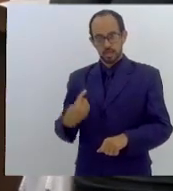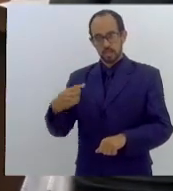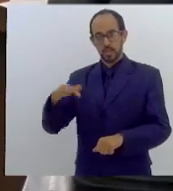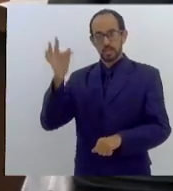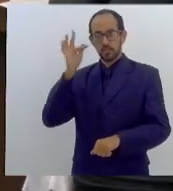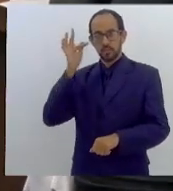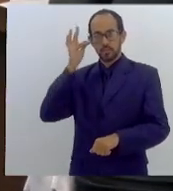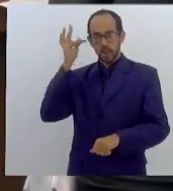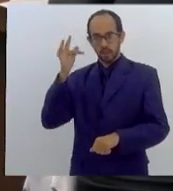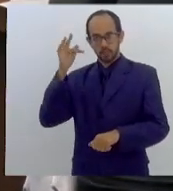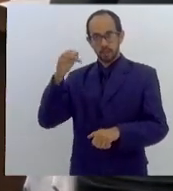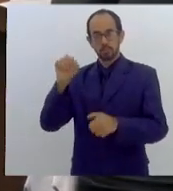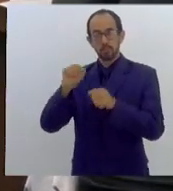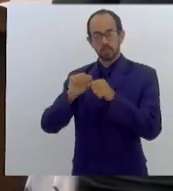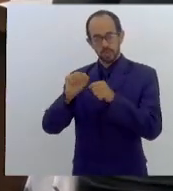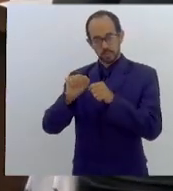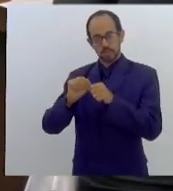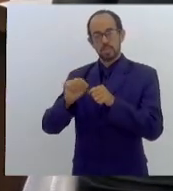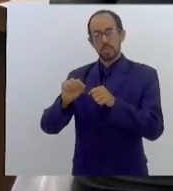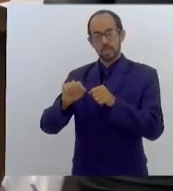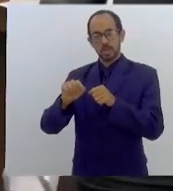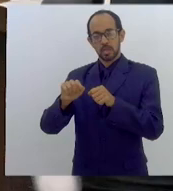Flávio Serafini a fazer os destaques.